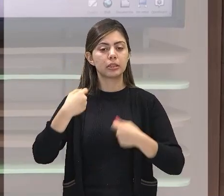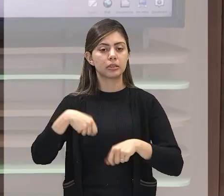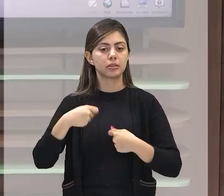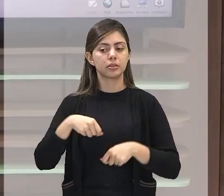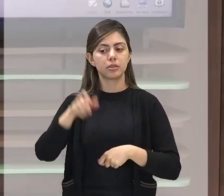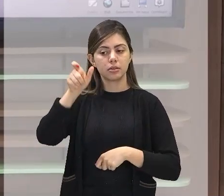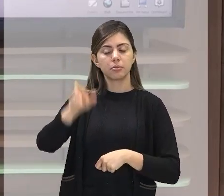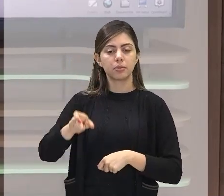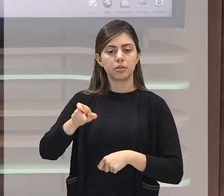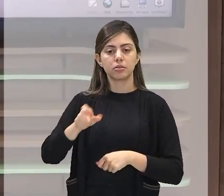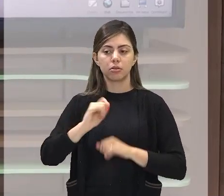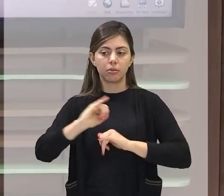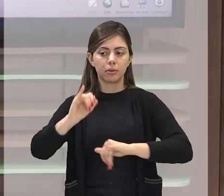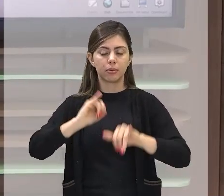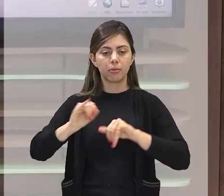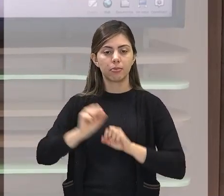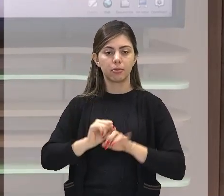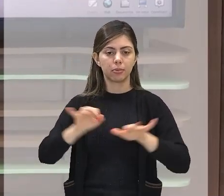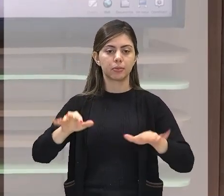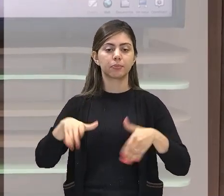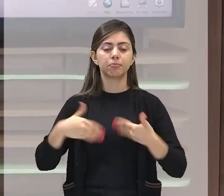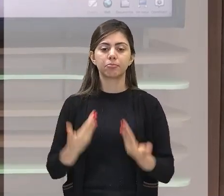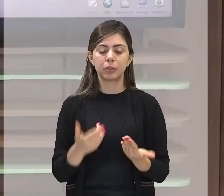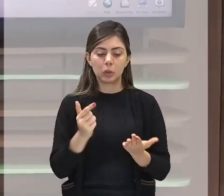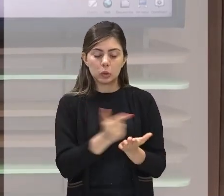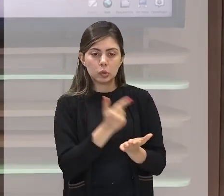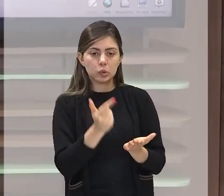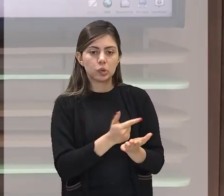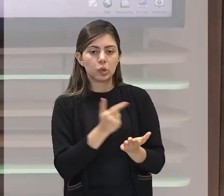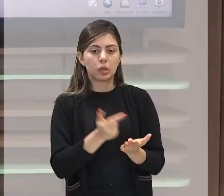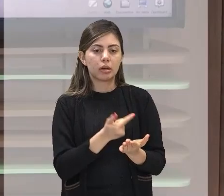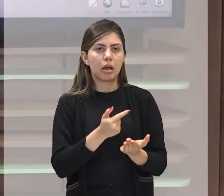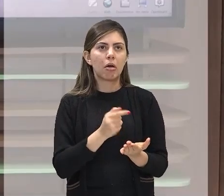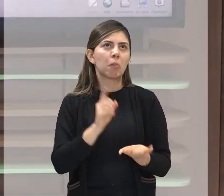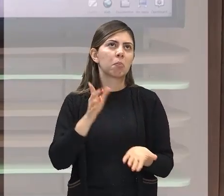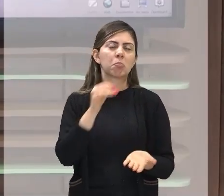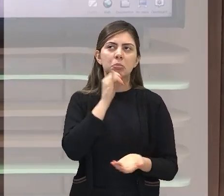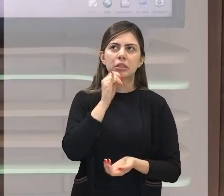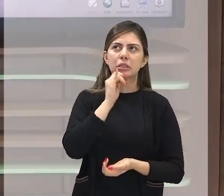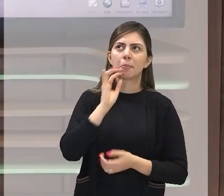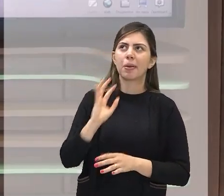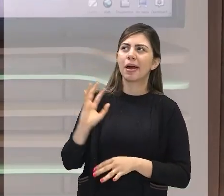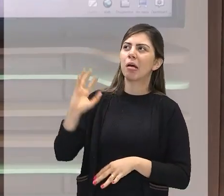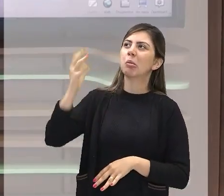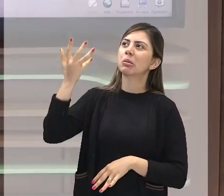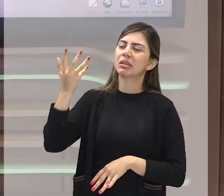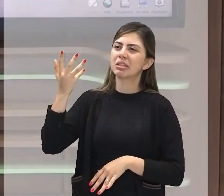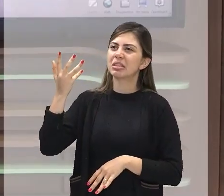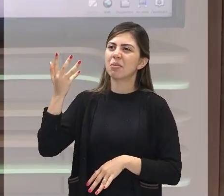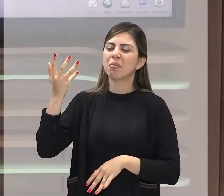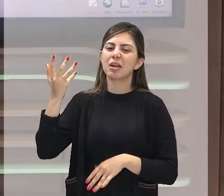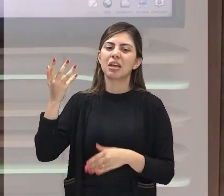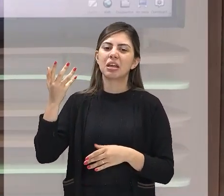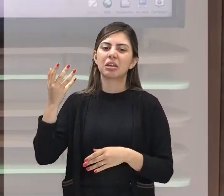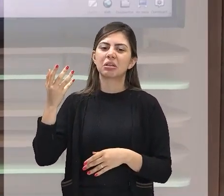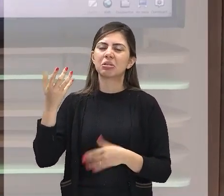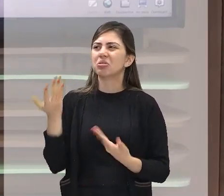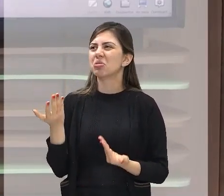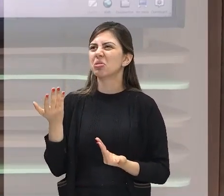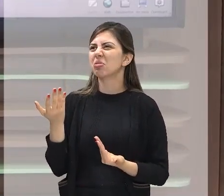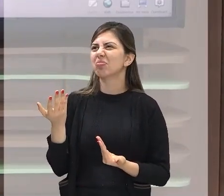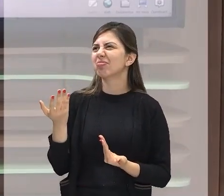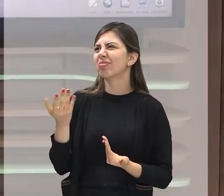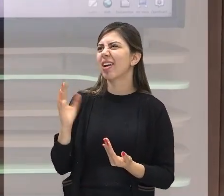significativa. O jornal, né, as mídias não vão noticiar um fato que não interesse, que não diga, não signifique nada,